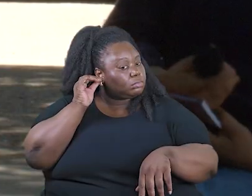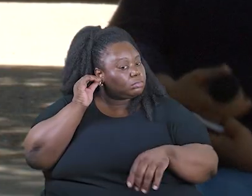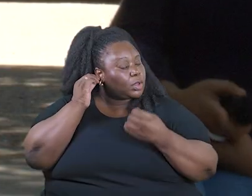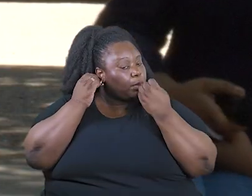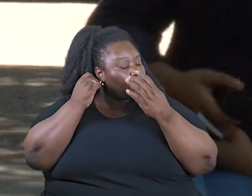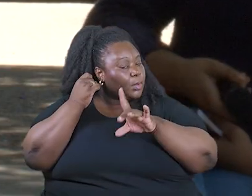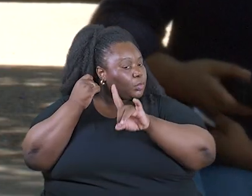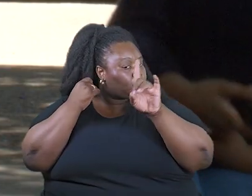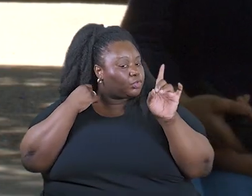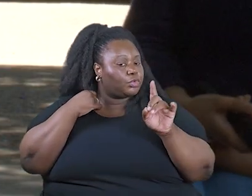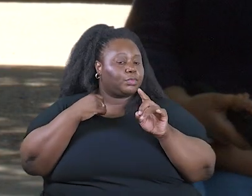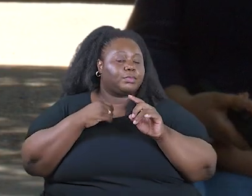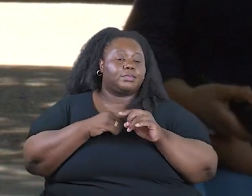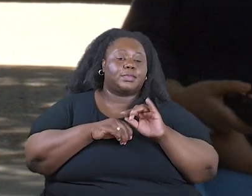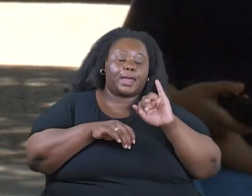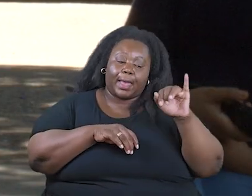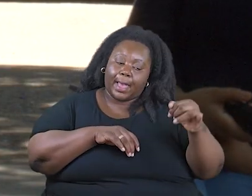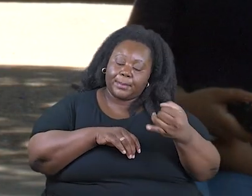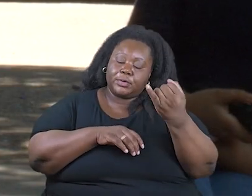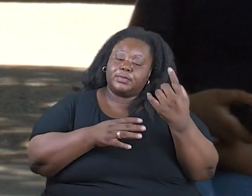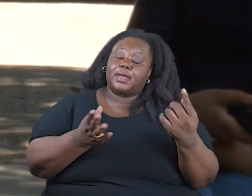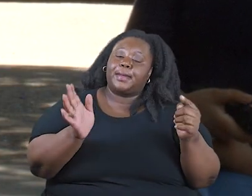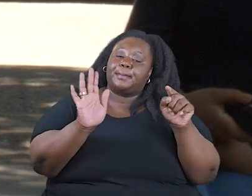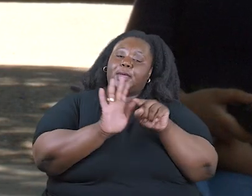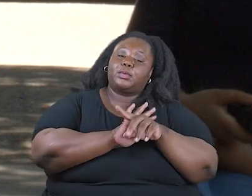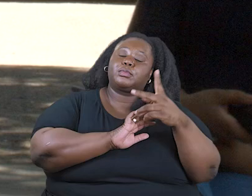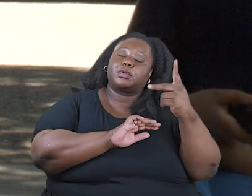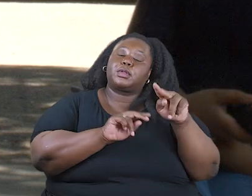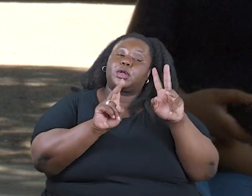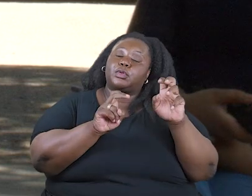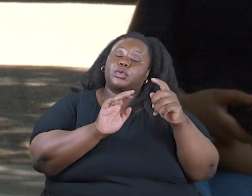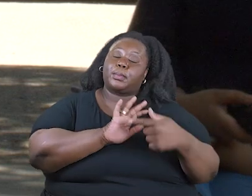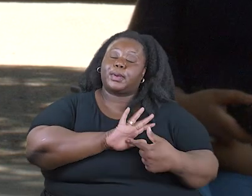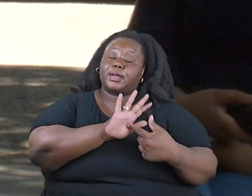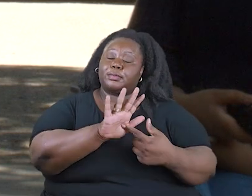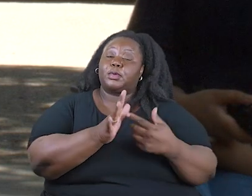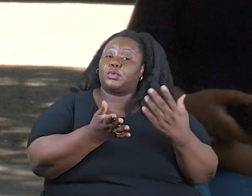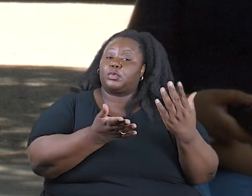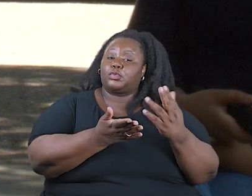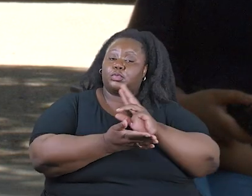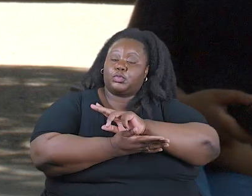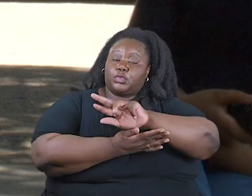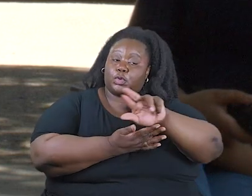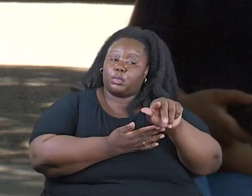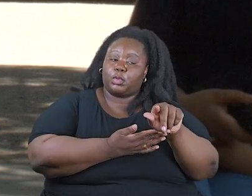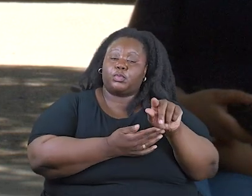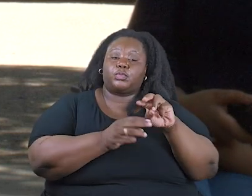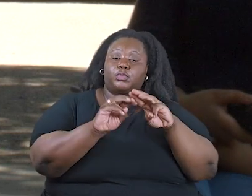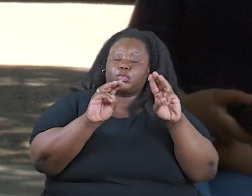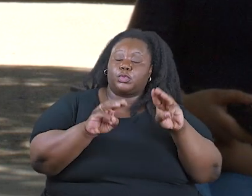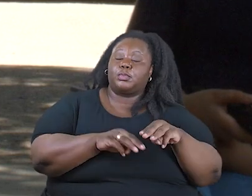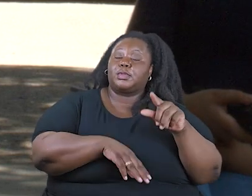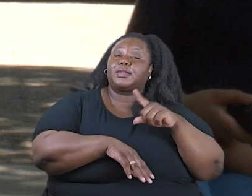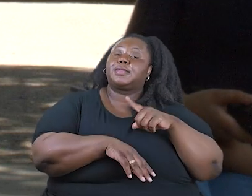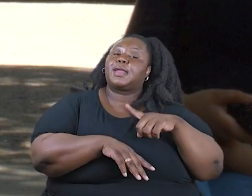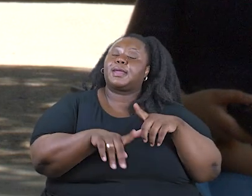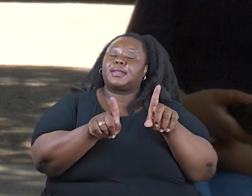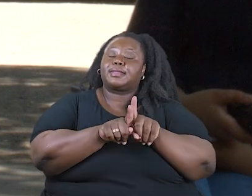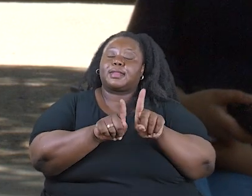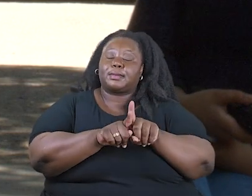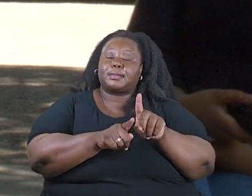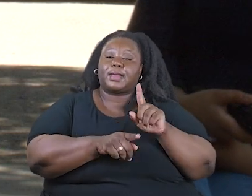Bom dia. Aproveitando a pergunta dela sobre as exposições de múltiplos no museu, existiu